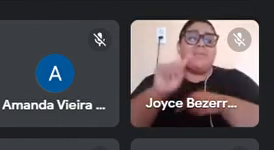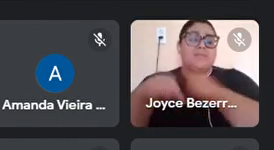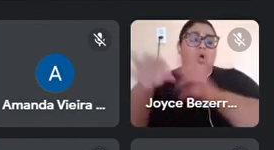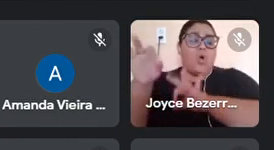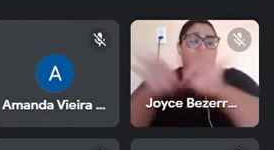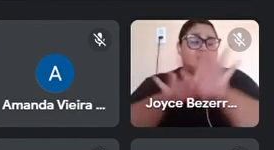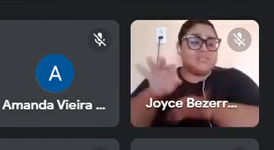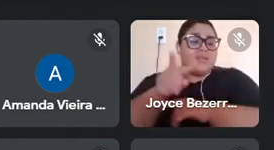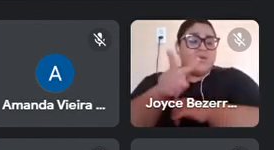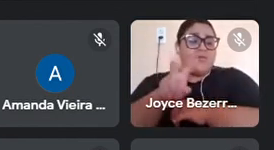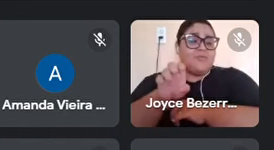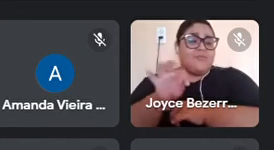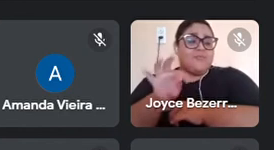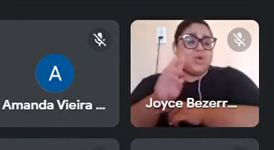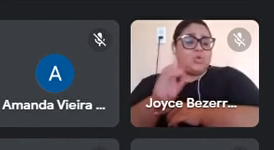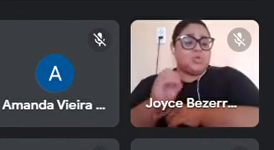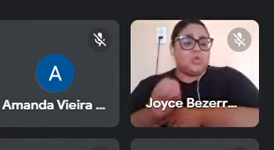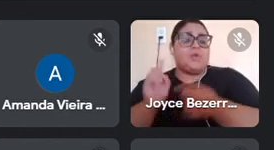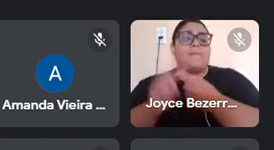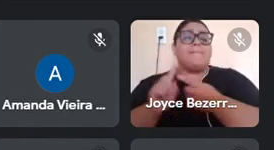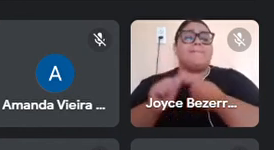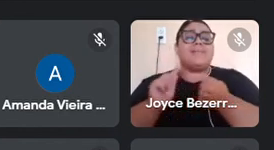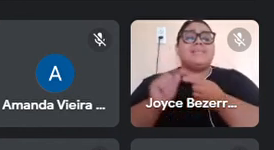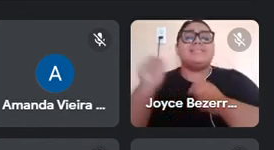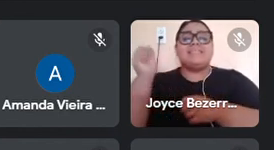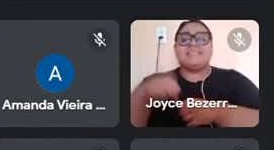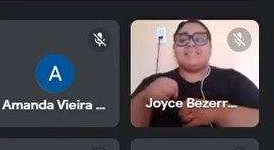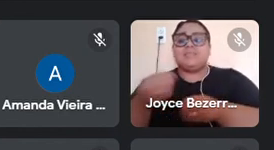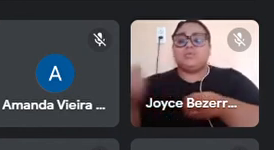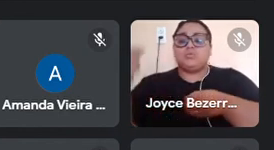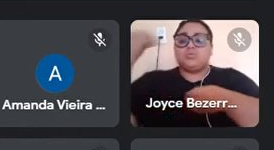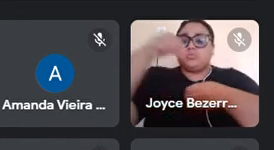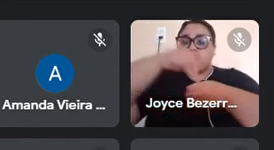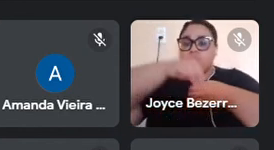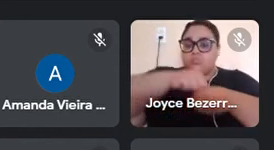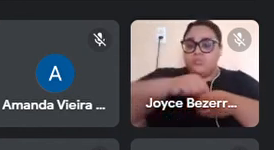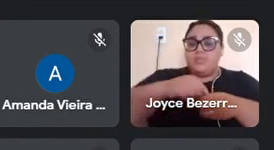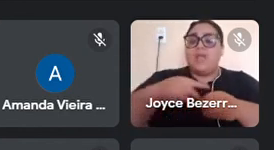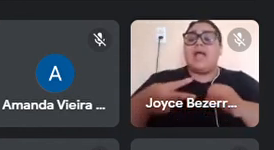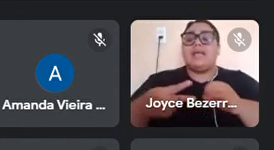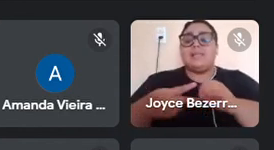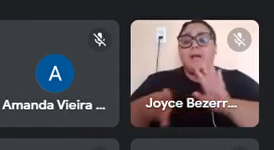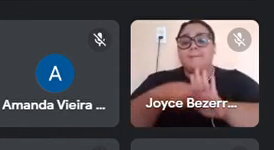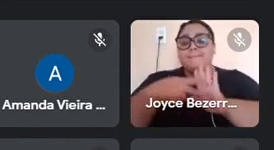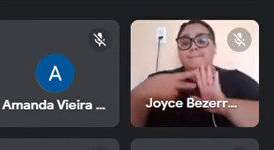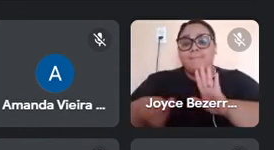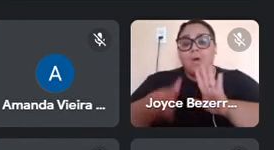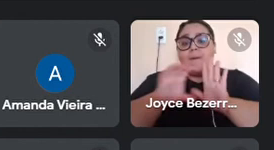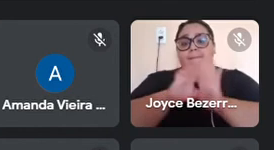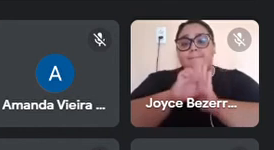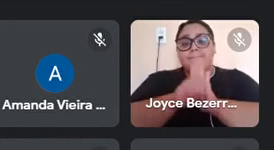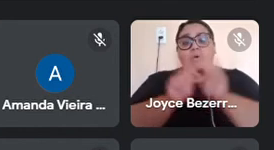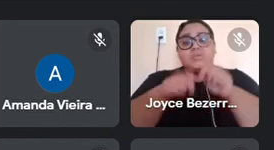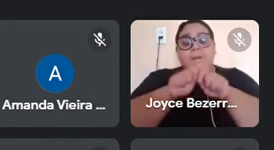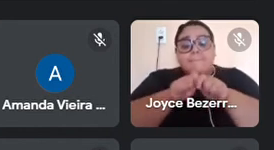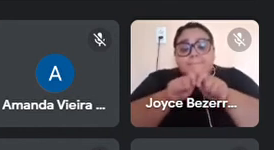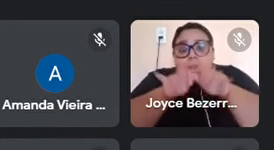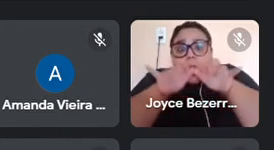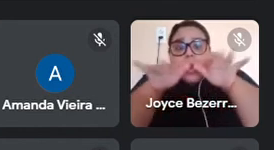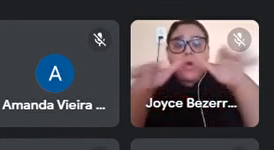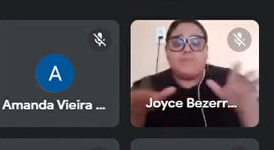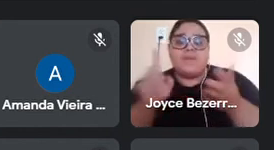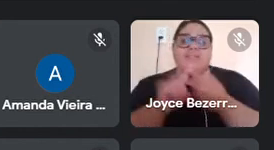que inserir o vetor dentro da célula bacteriana para que haja a proliferação, né, a multiplicação